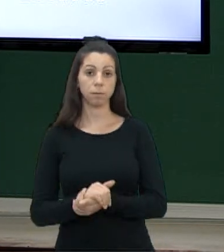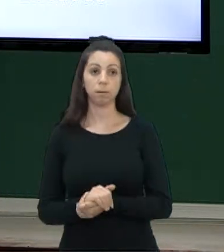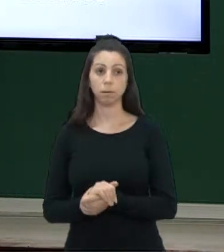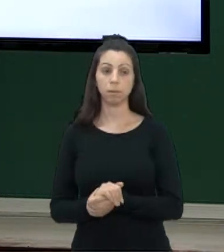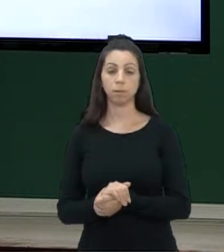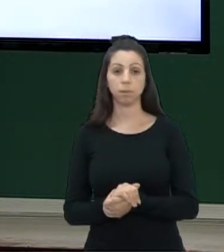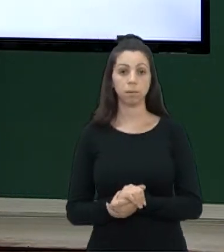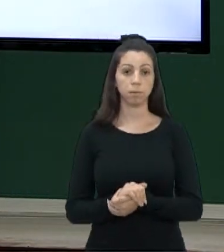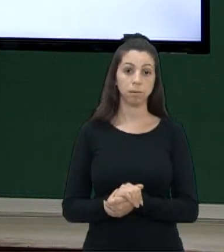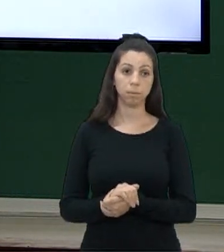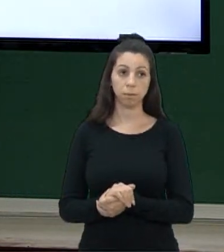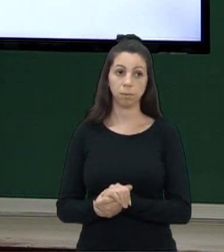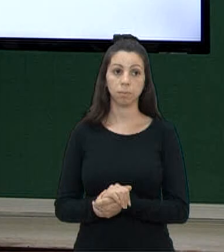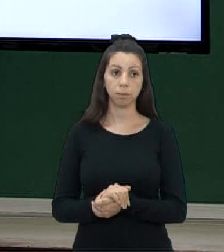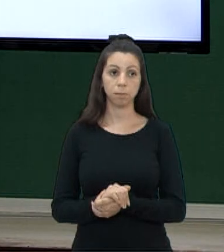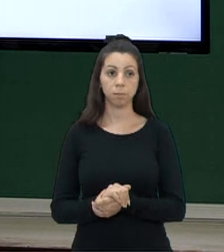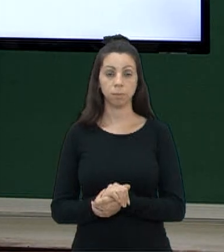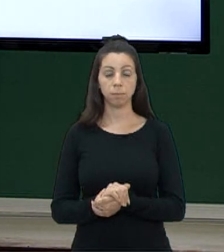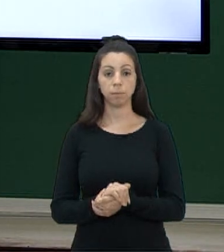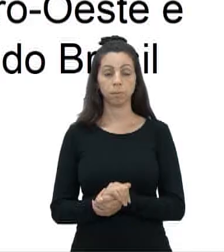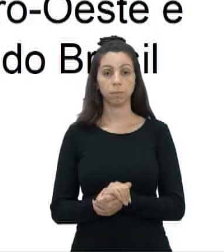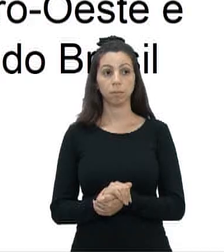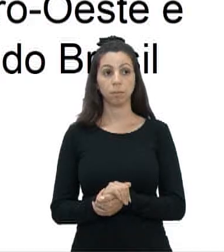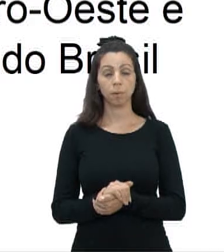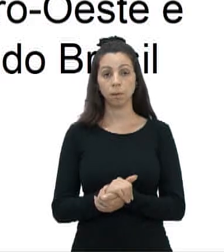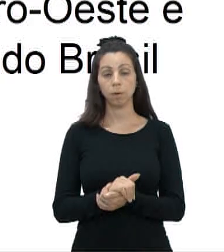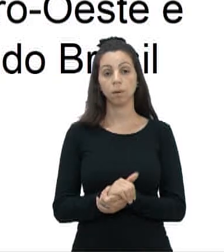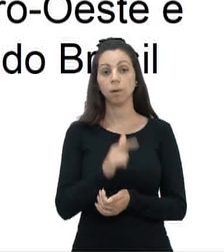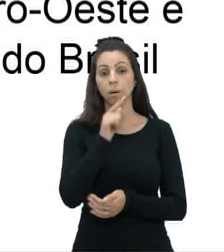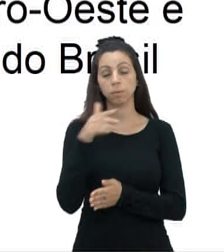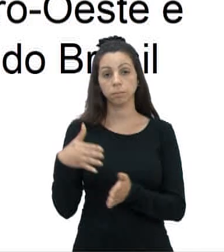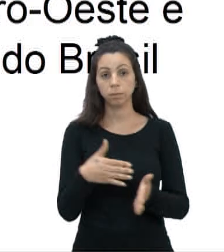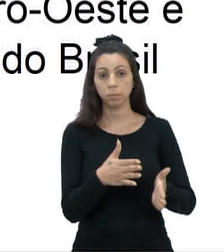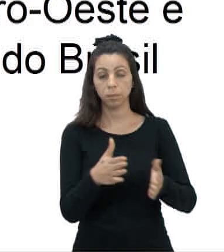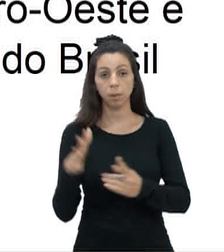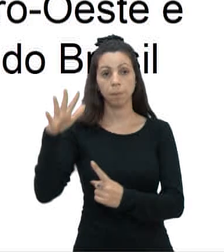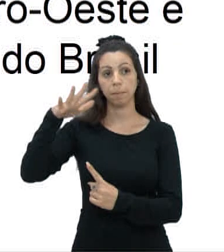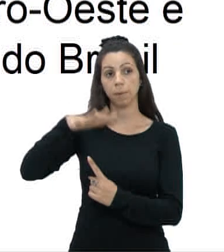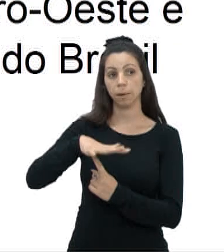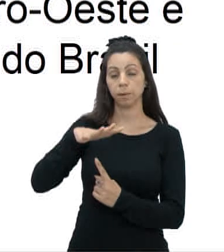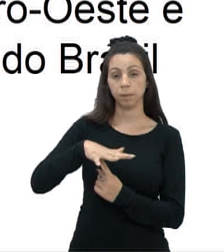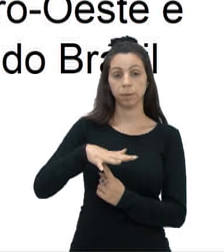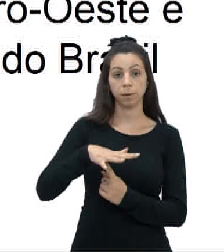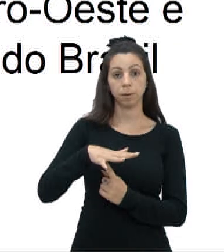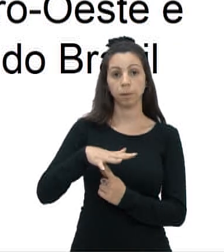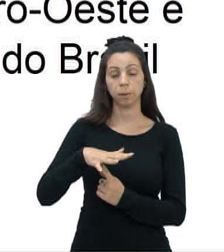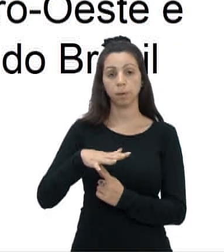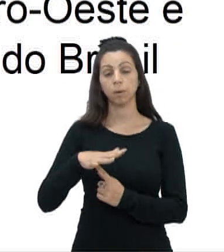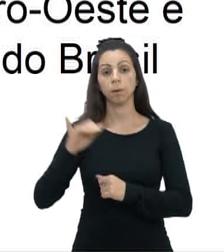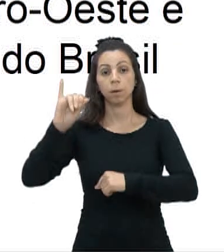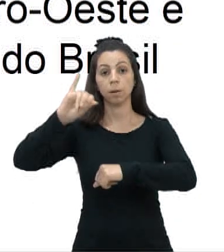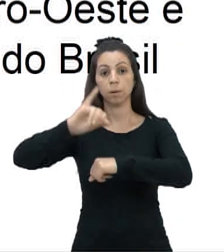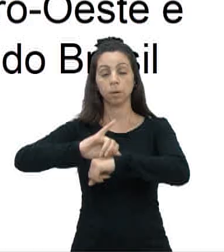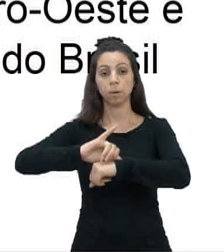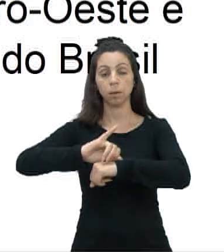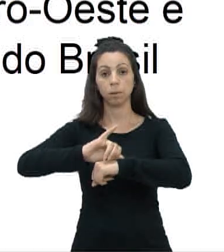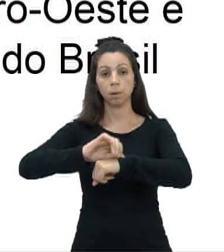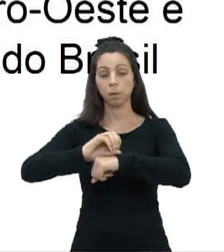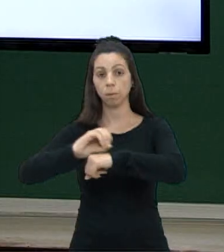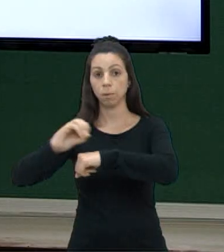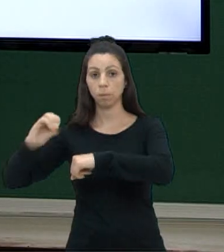já mencionados. E a bacia do Paraná, localizado nas regiões centro-oeste e sul do Brasil, recebendo